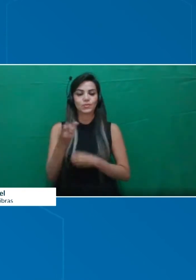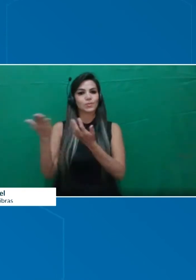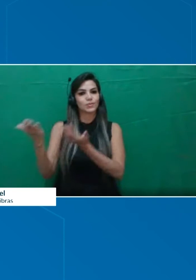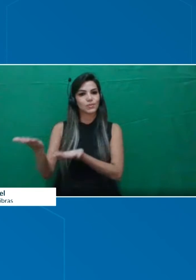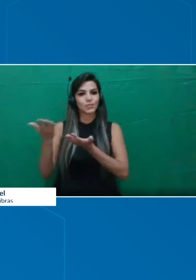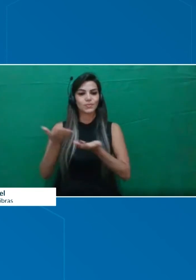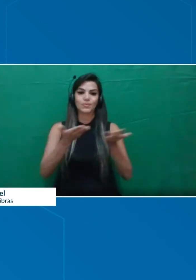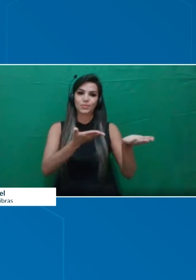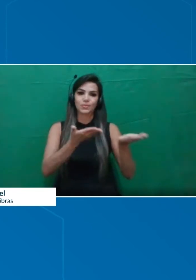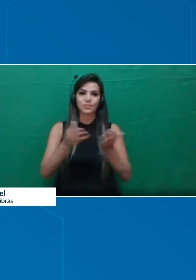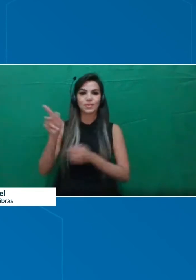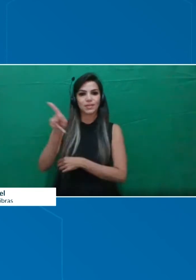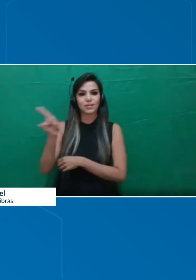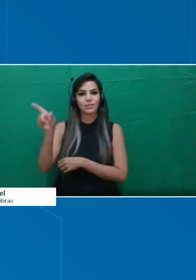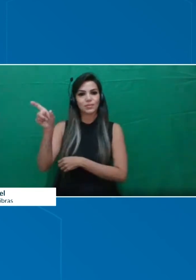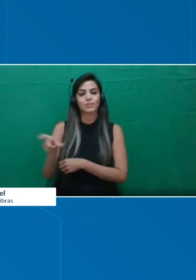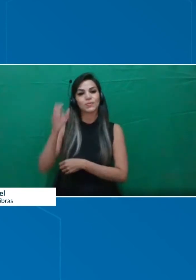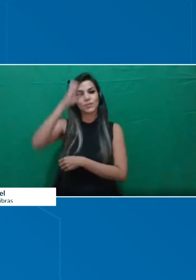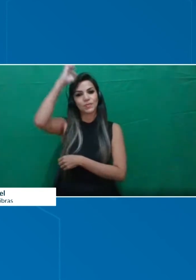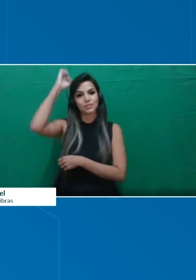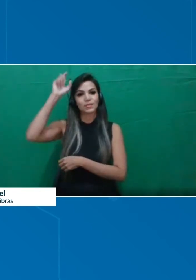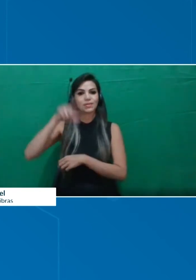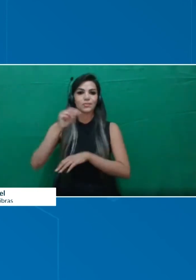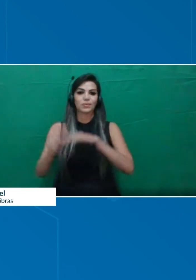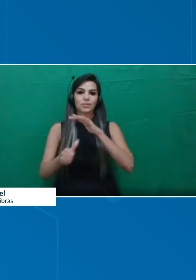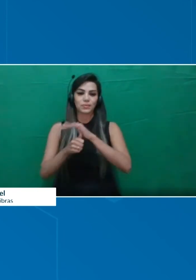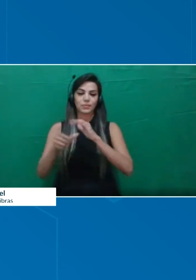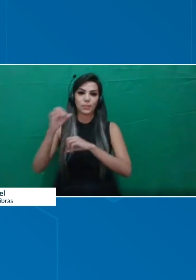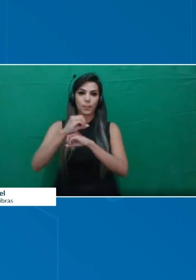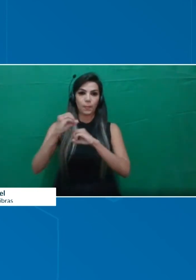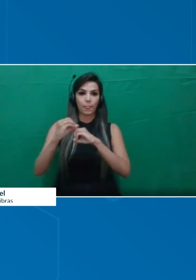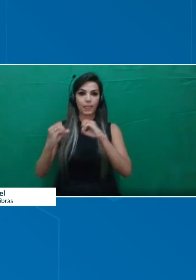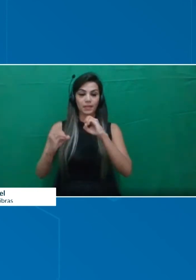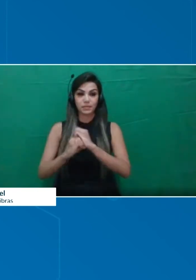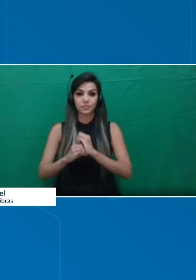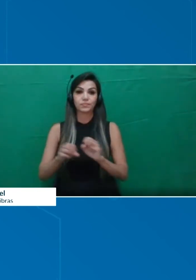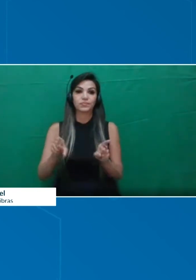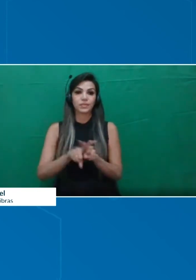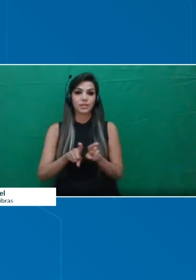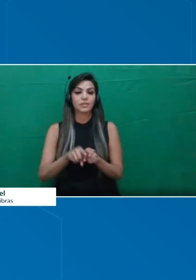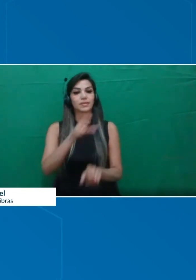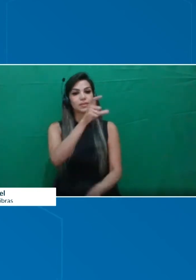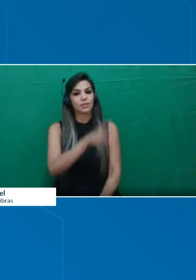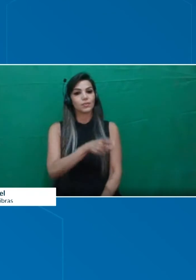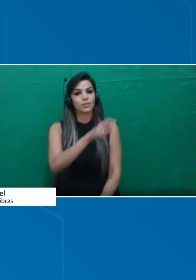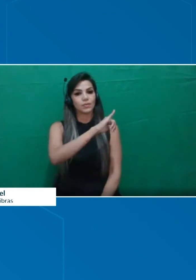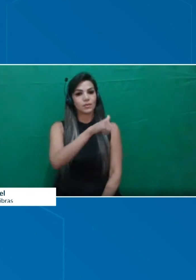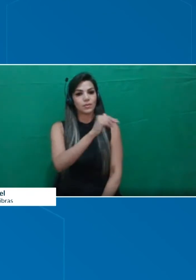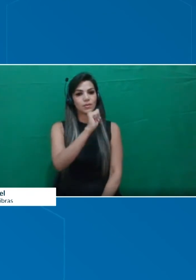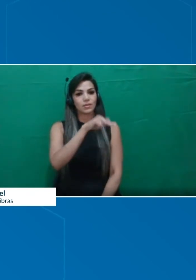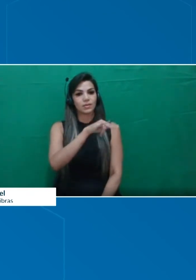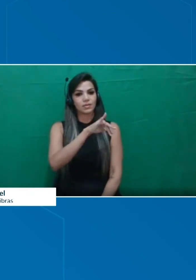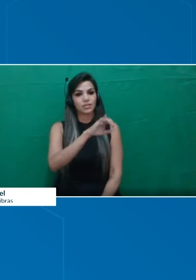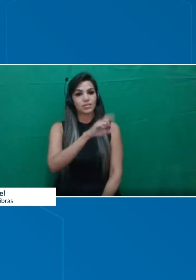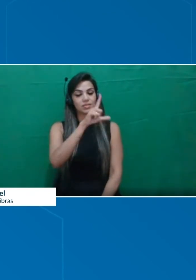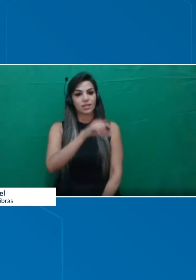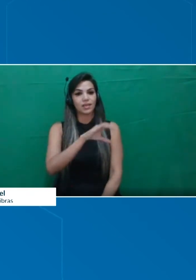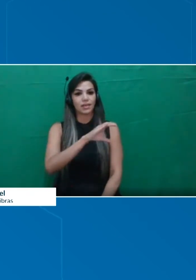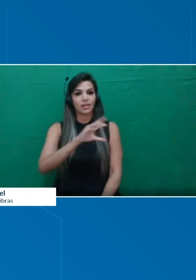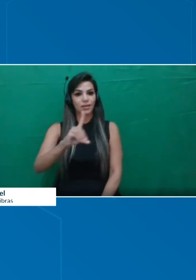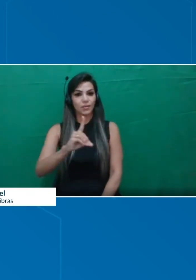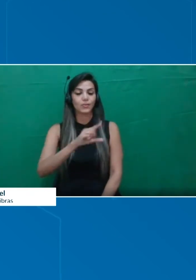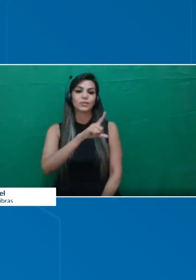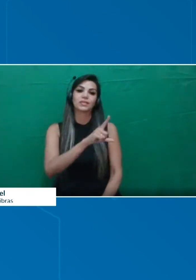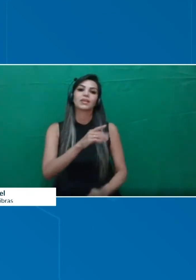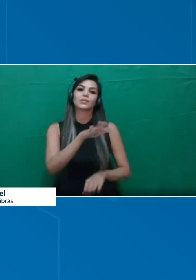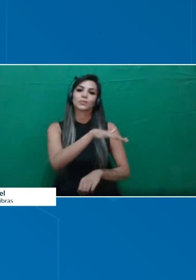professor Edivar Madureira Brasil, reitor da Universidade Federal de Goiás, e também com Janice Lopes, que é coordenadora